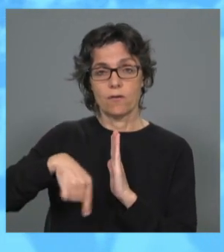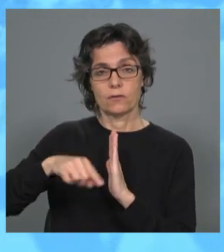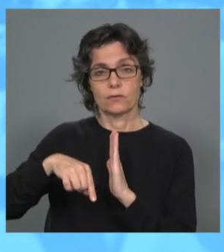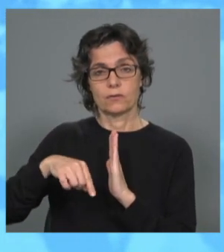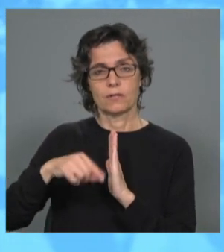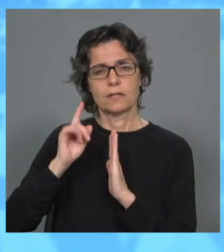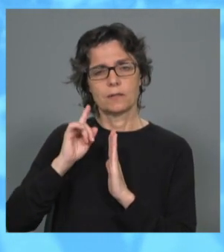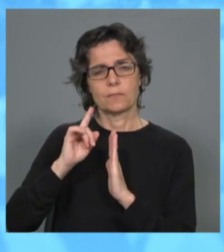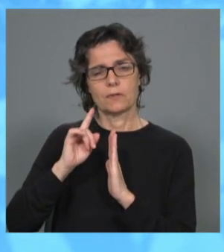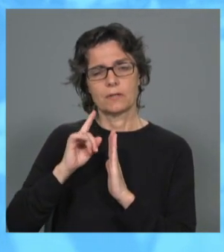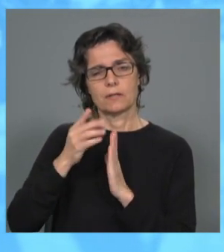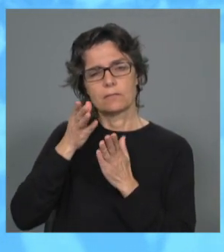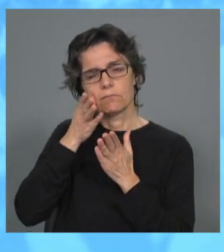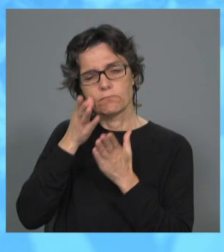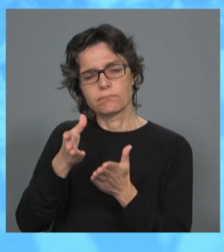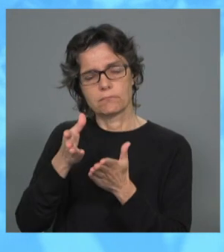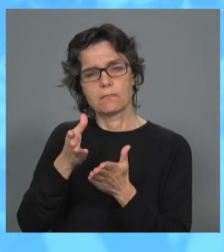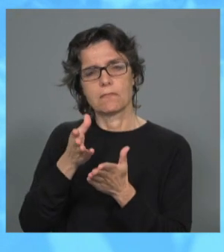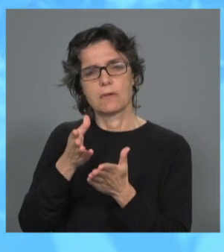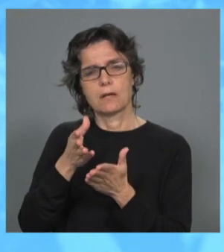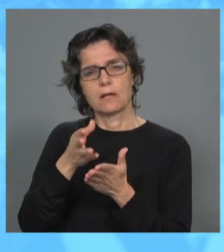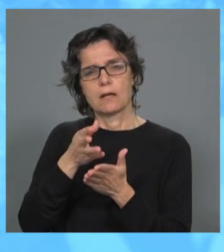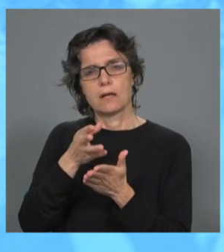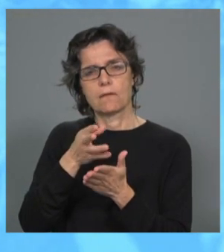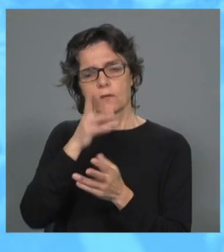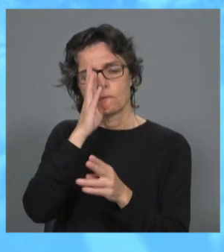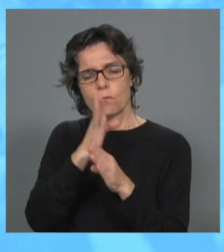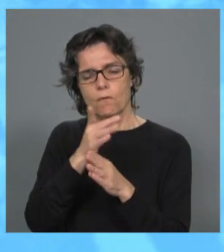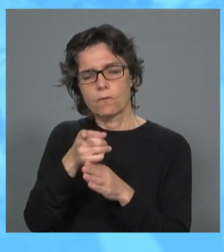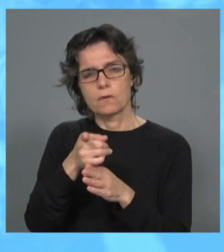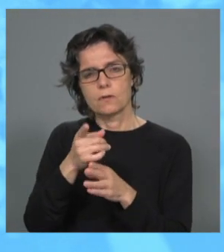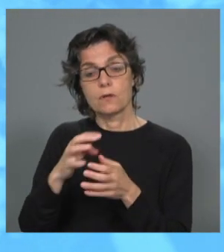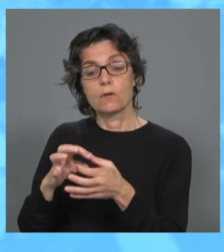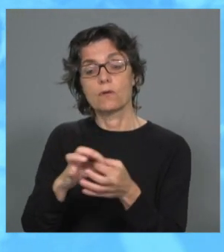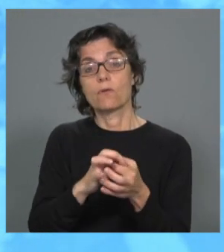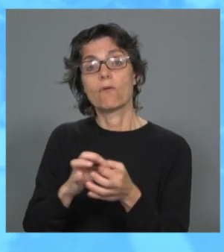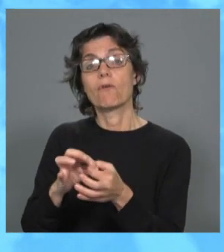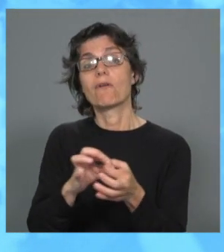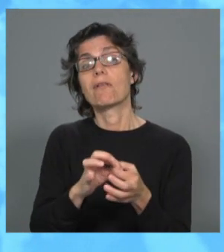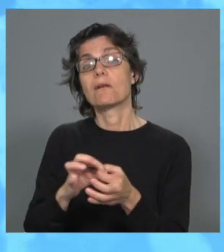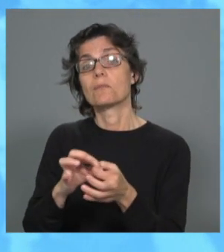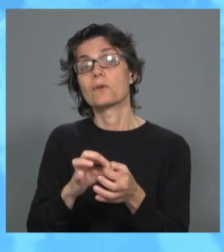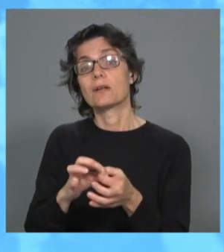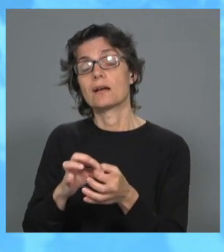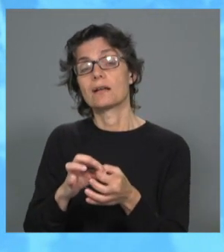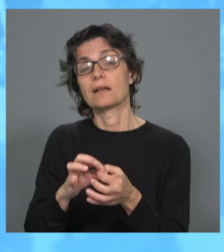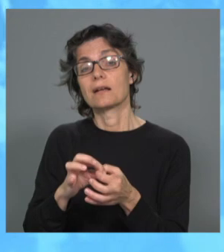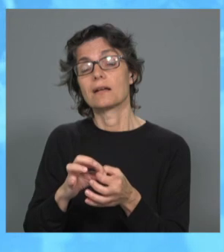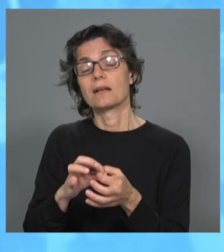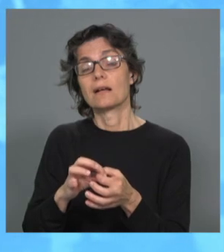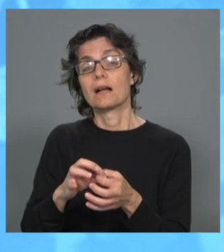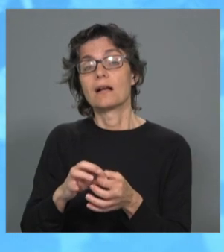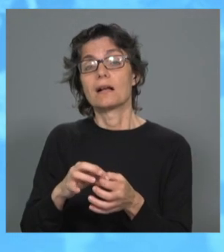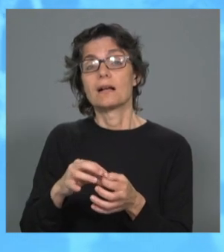investir as suas forças para poder dar a sua colaboração a que a vida tivesse o lugar